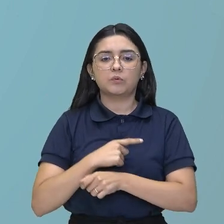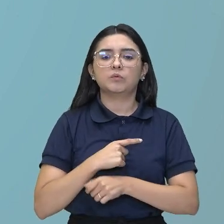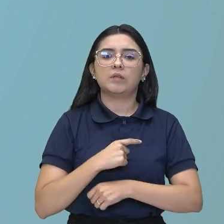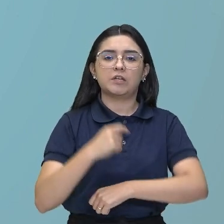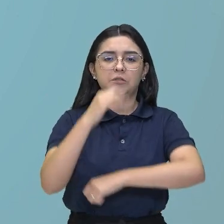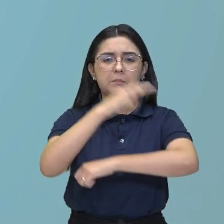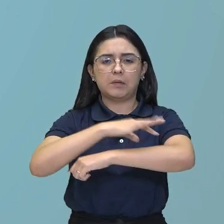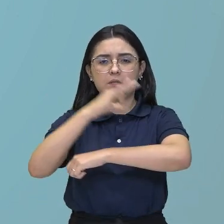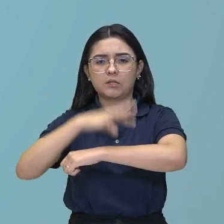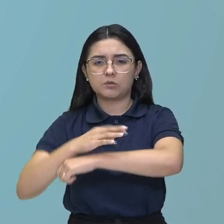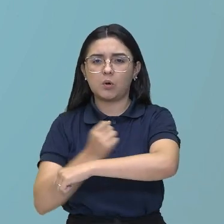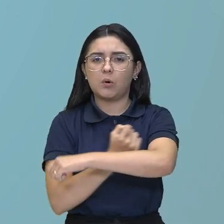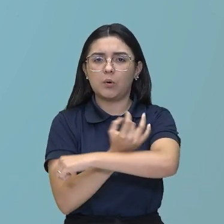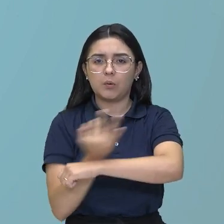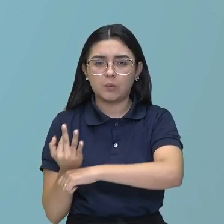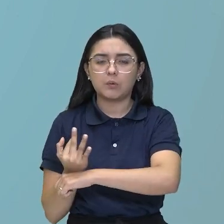né?